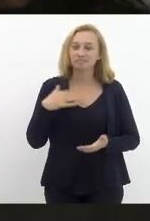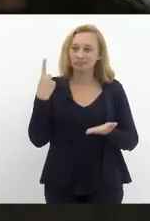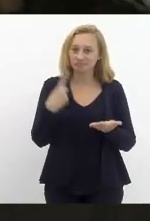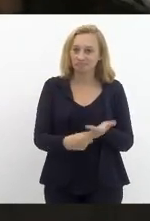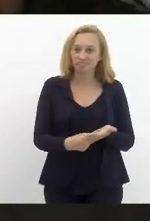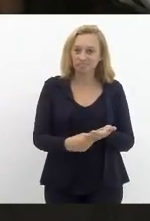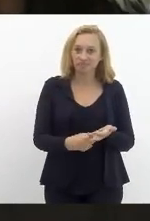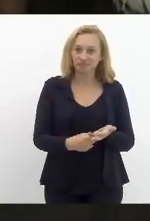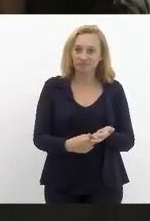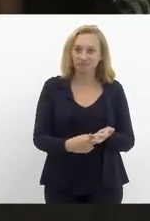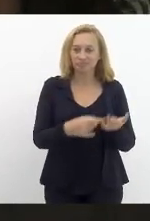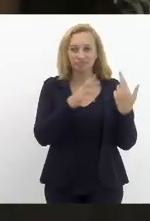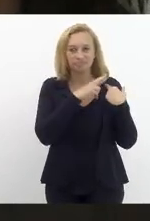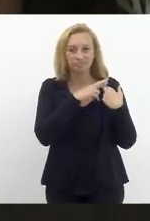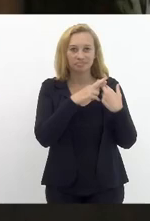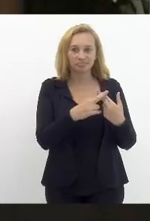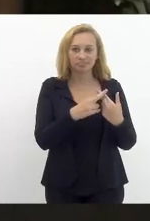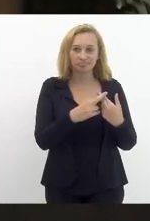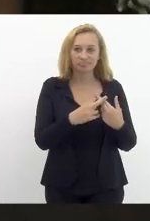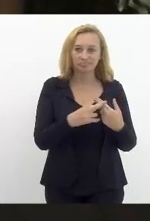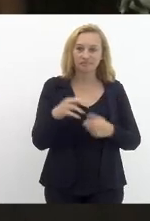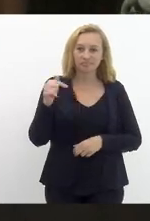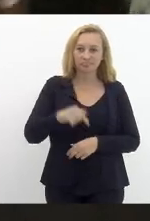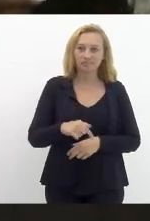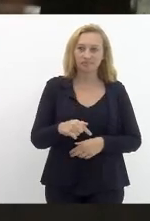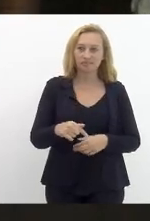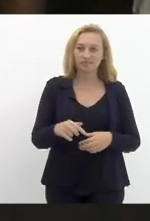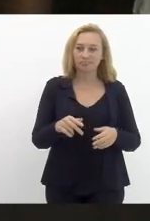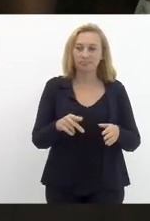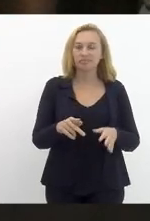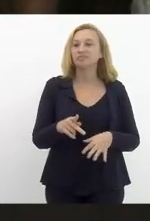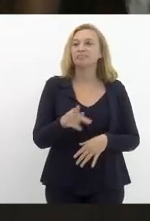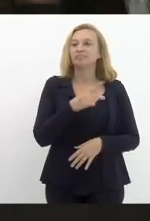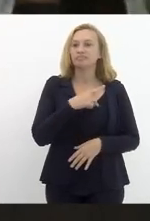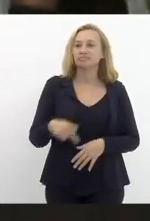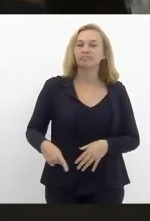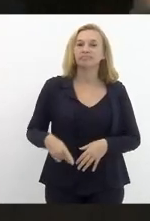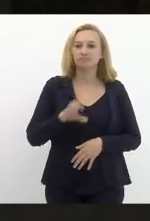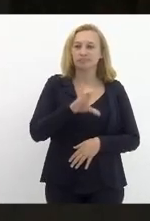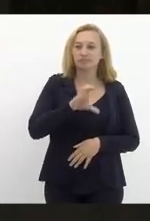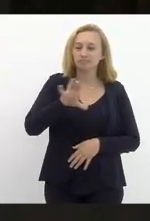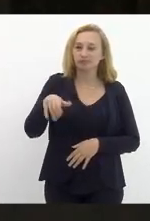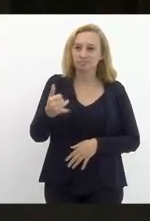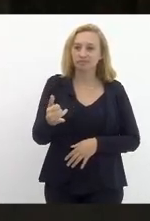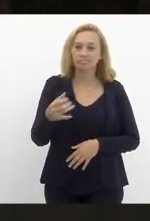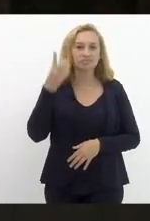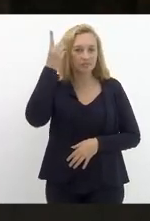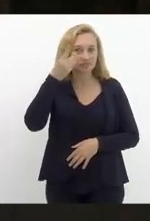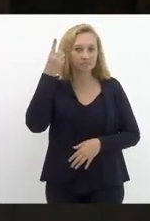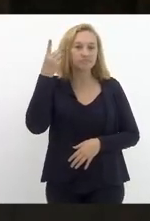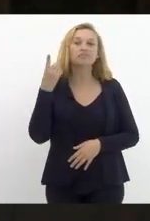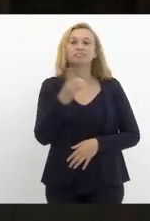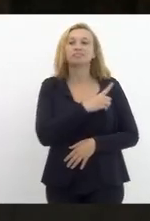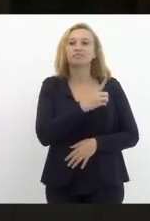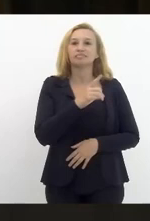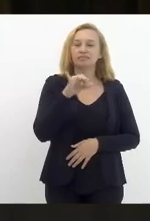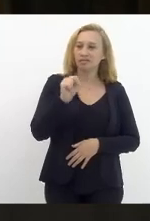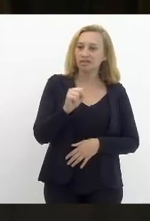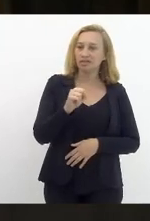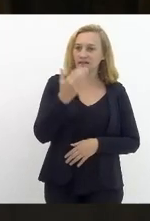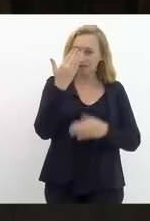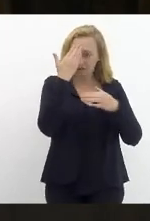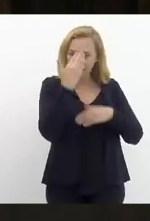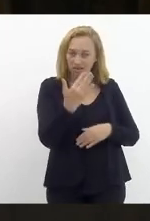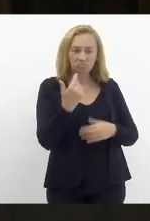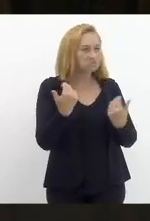e a responsabilidade de estar aqui como presidente da CCJ. O deputado Carlos Augusto me agradeceu e não tem do que agradecer. Meu